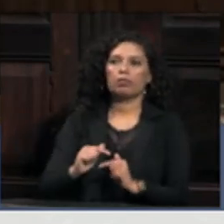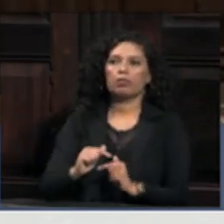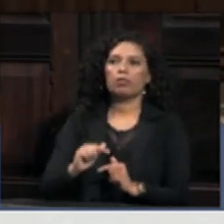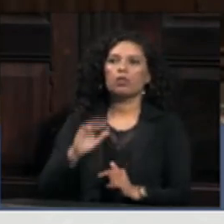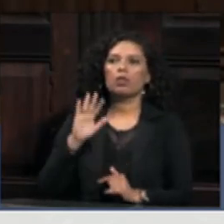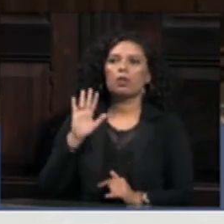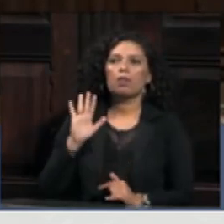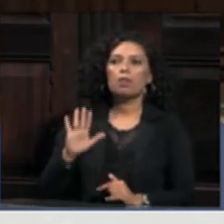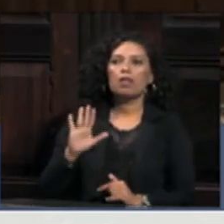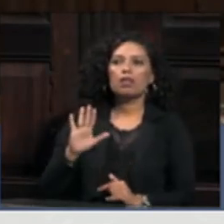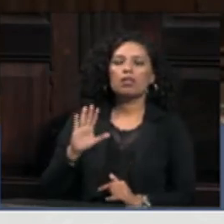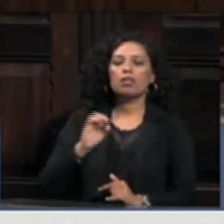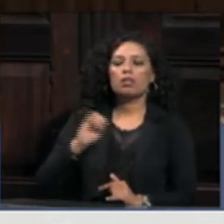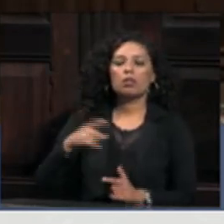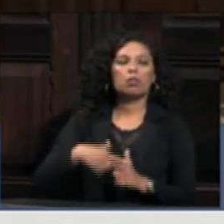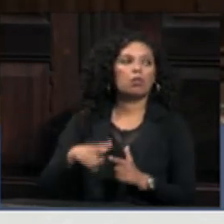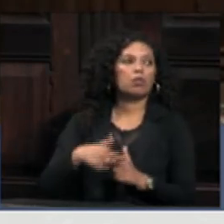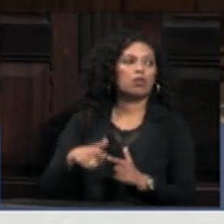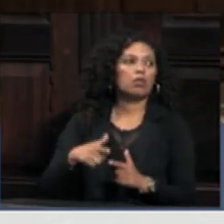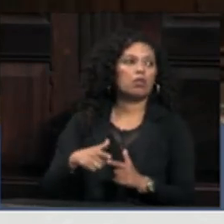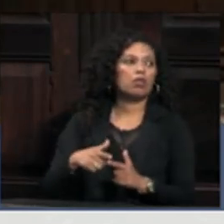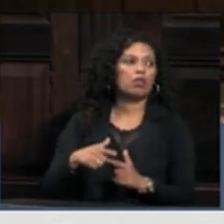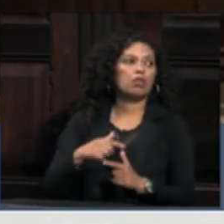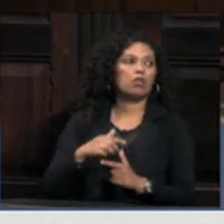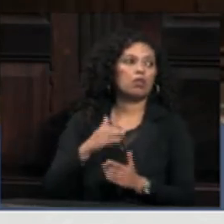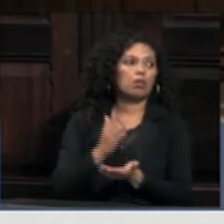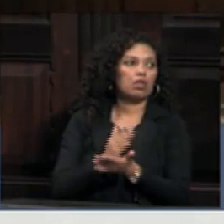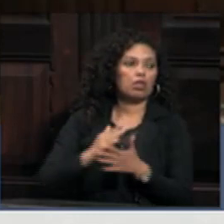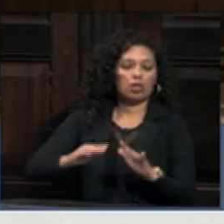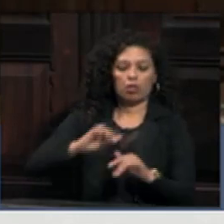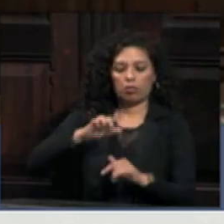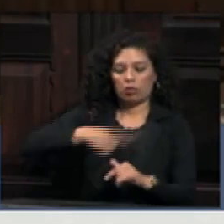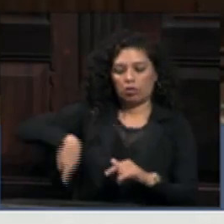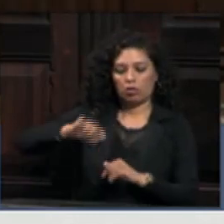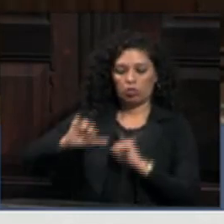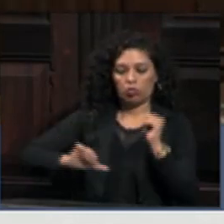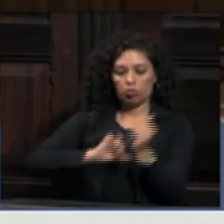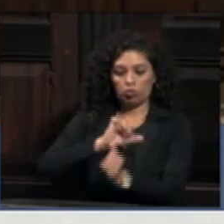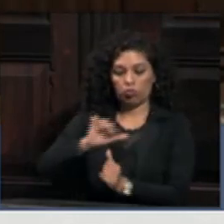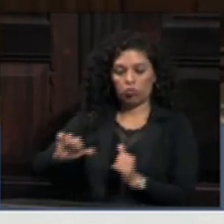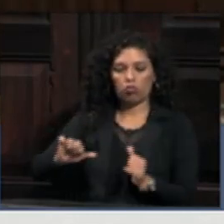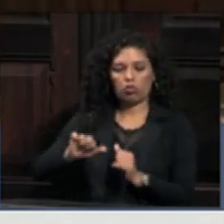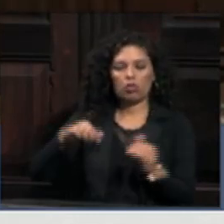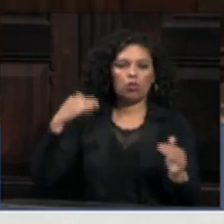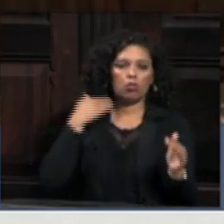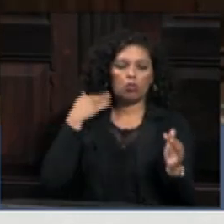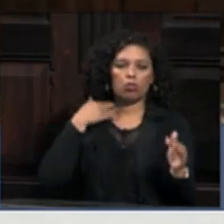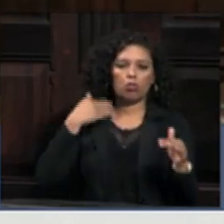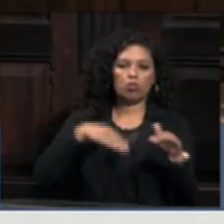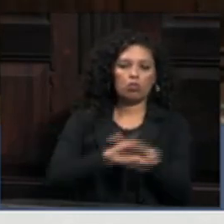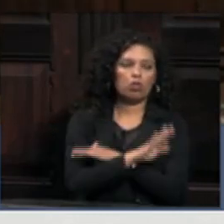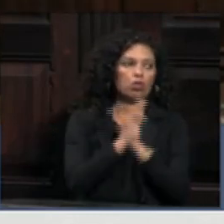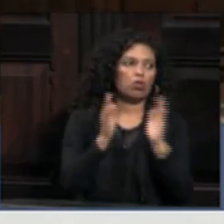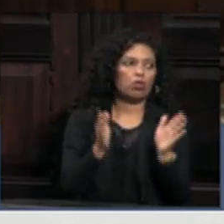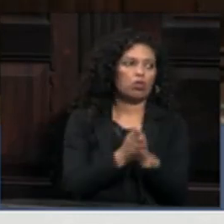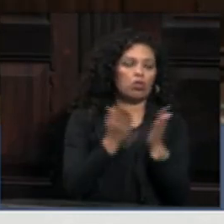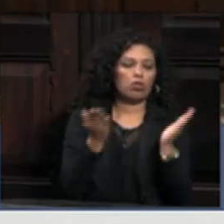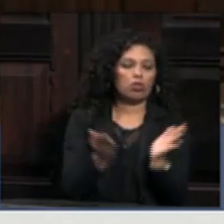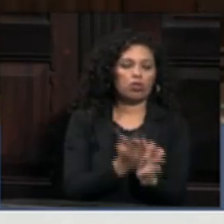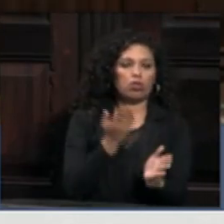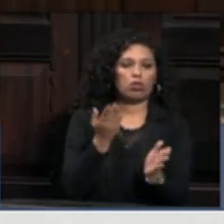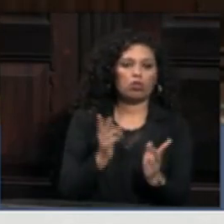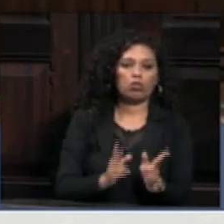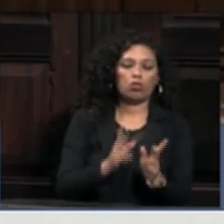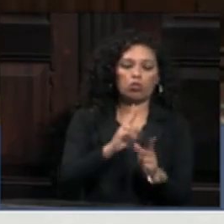Mas se resolver, nós vamos ter que renovar o Fundo Estadual de Combate à Pobreza por 1 ano,